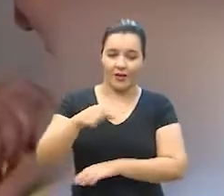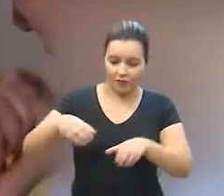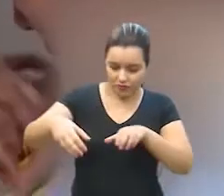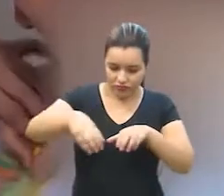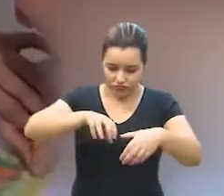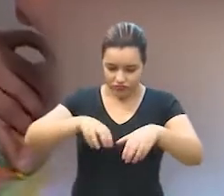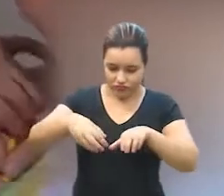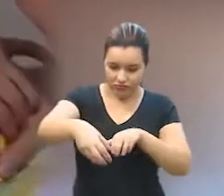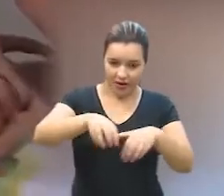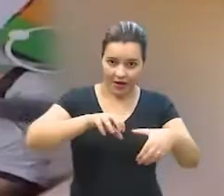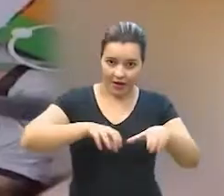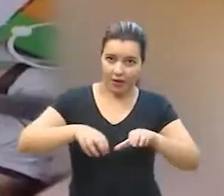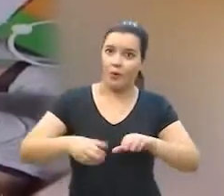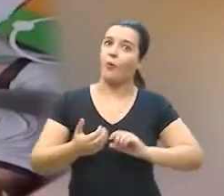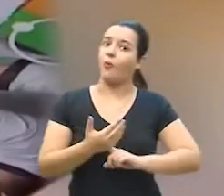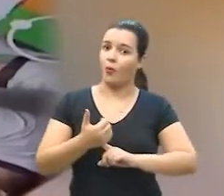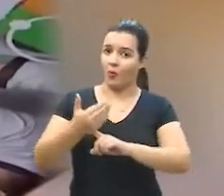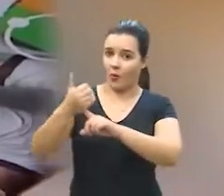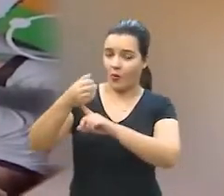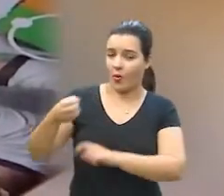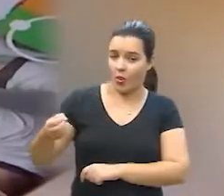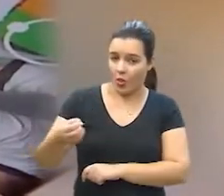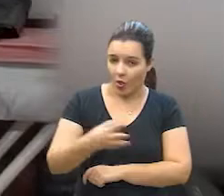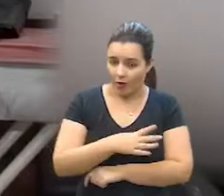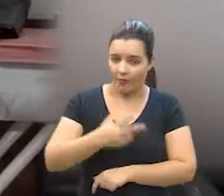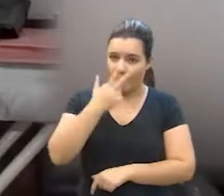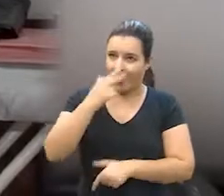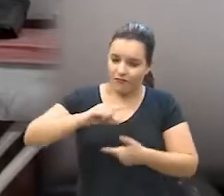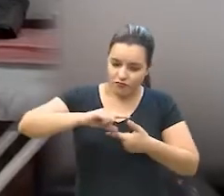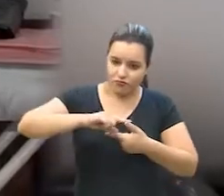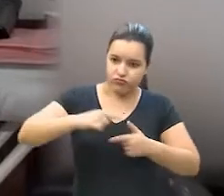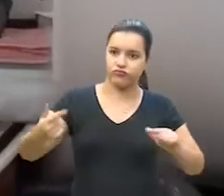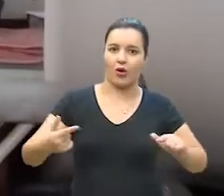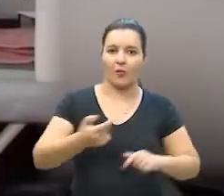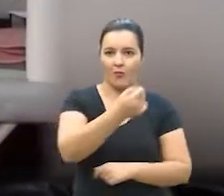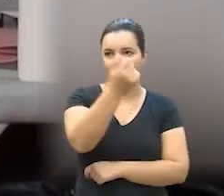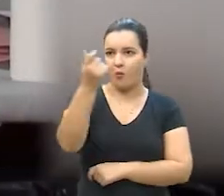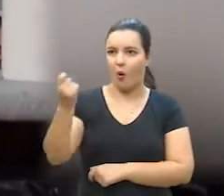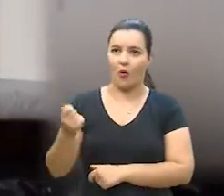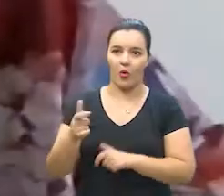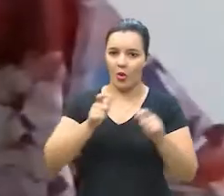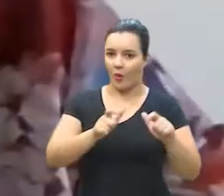coisa muito moderna, poucos lugares têm esse recurso.